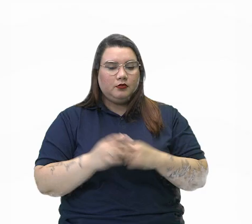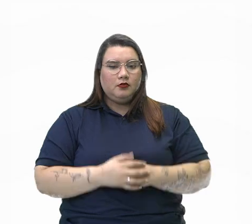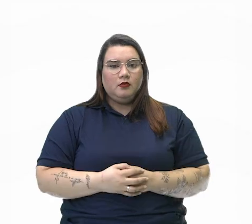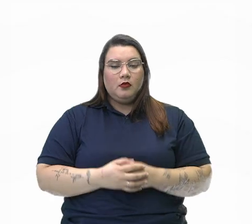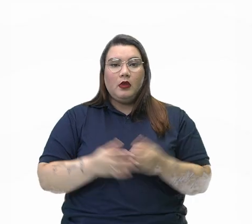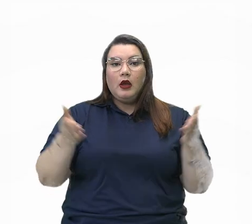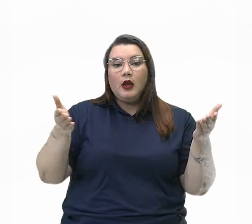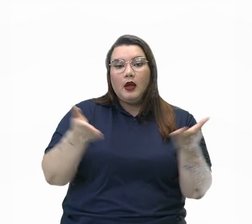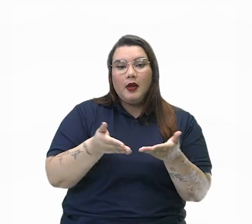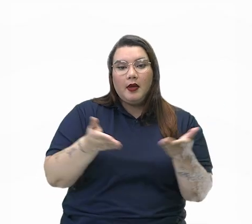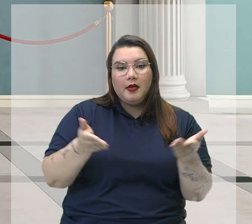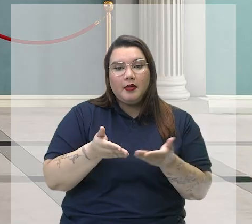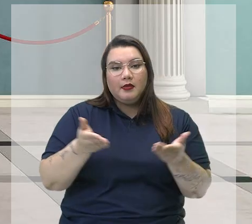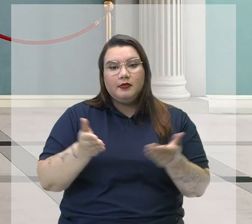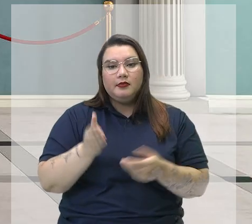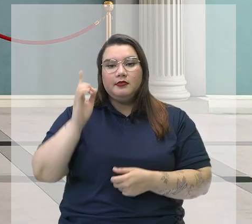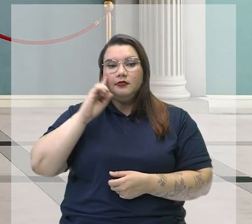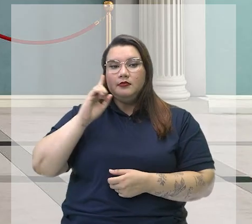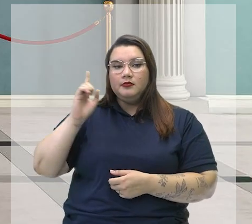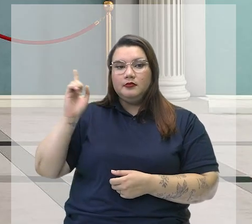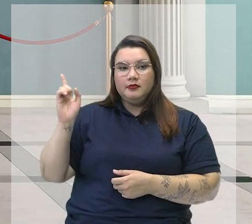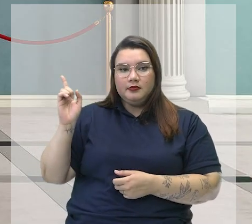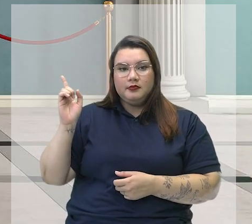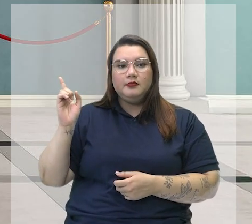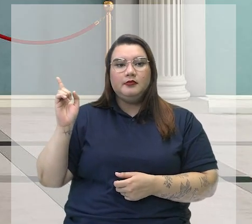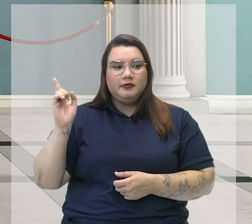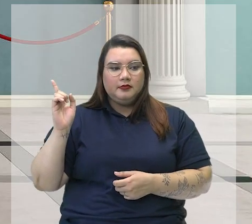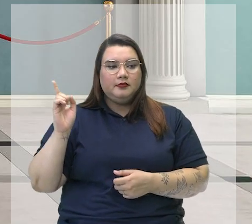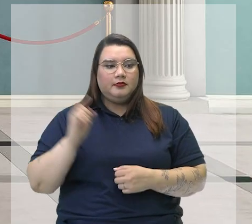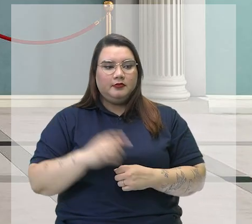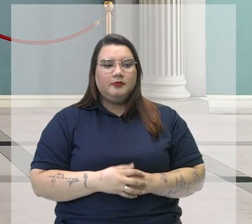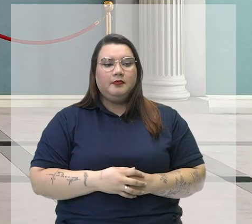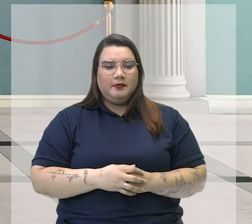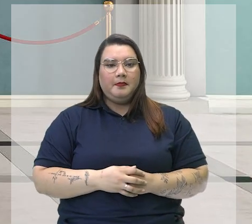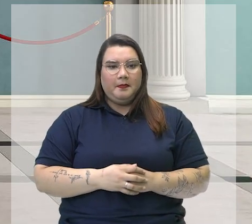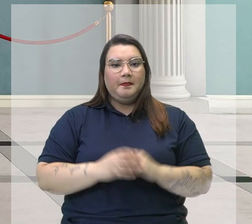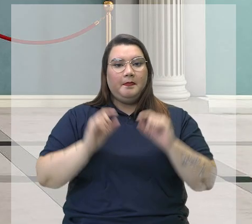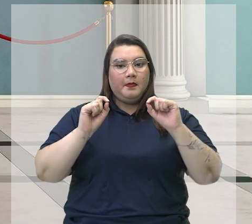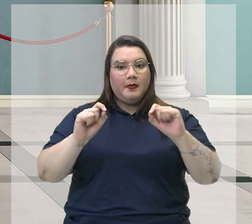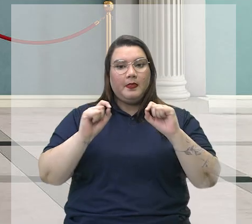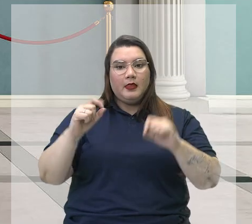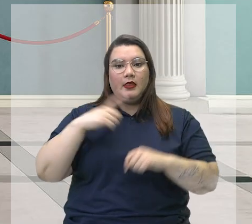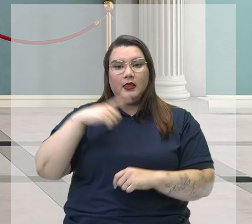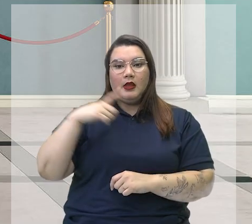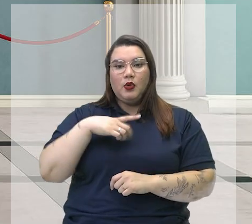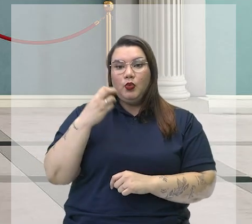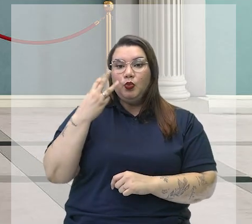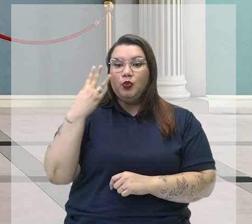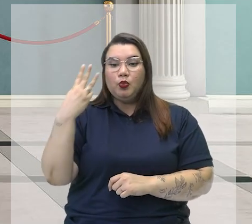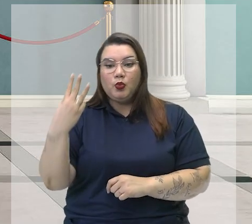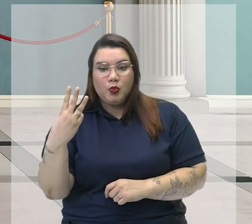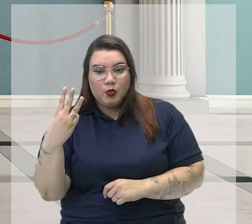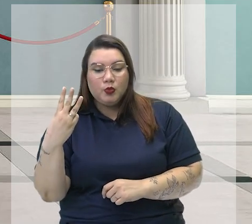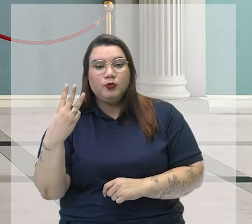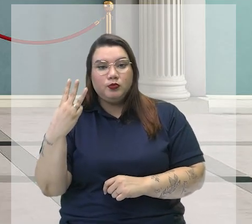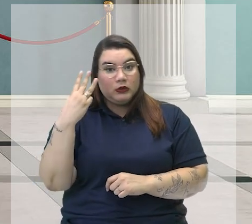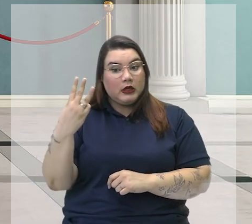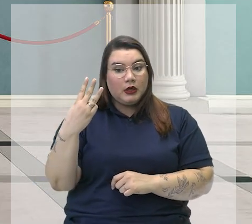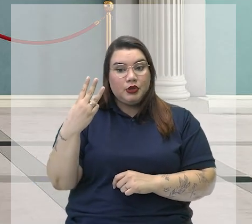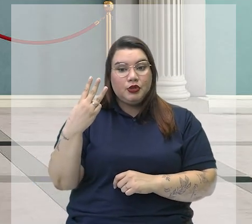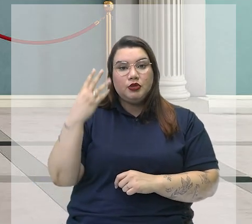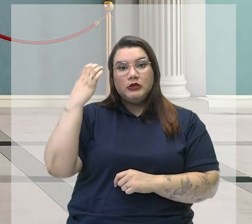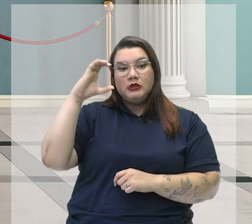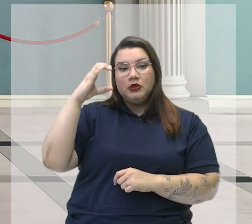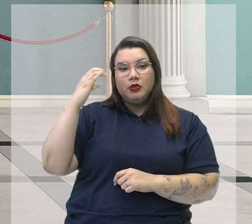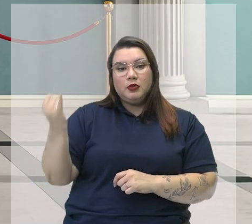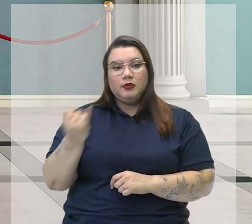nisso, nós vamos agora, olha só, nós vamos agora falar sobre 3 importantes